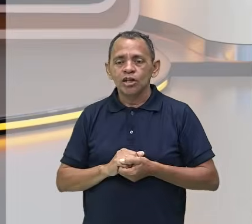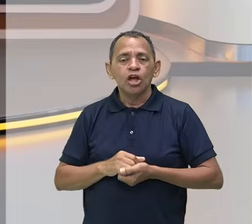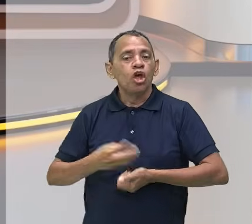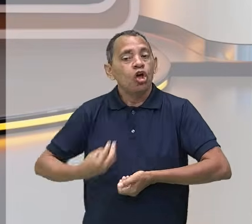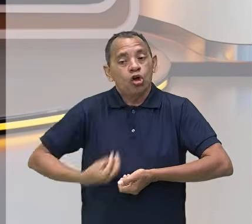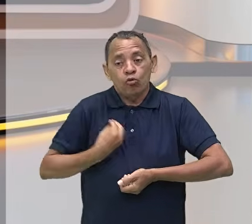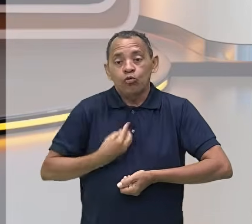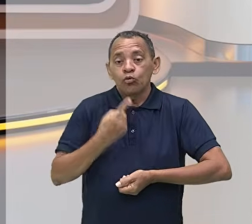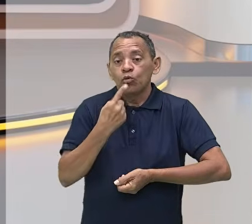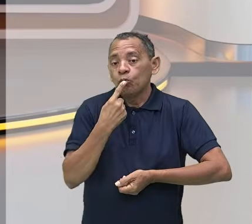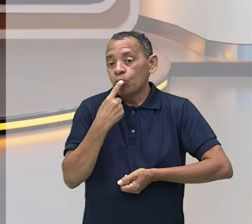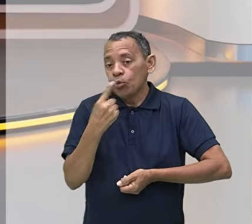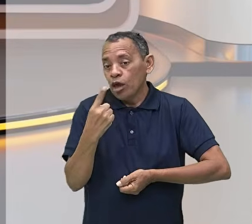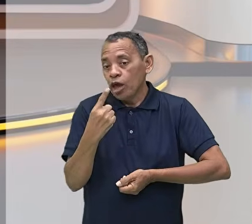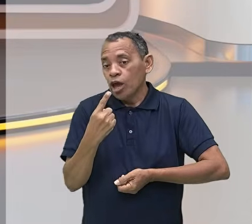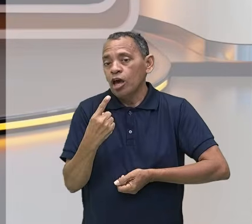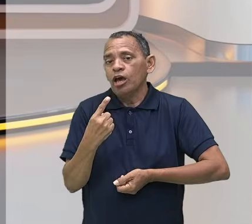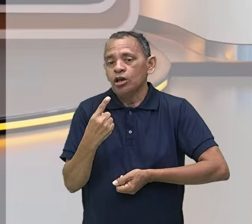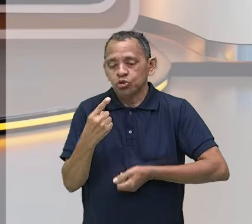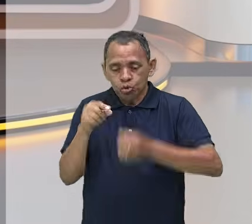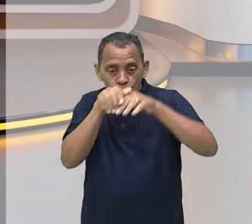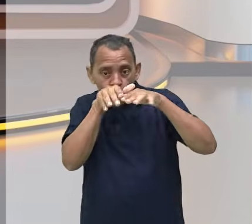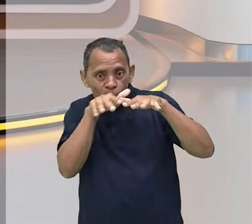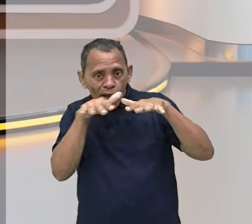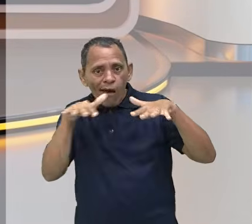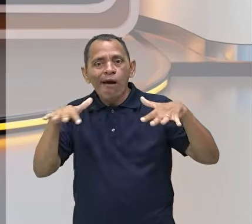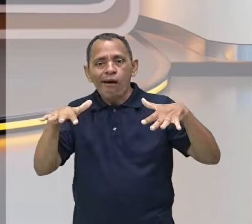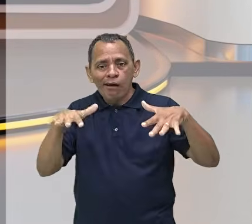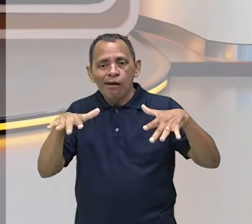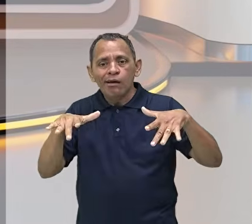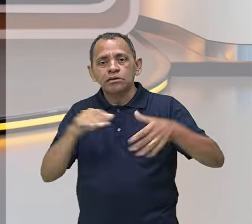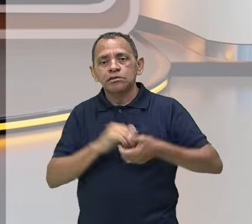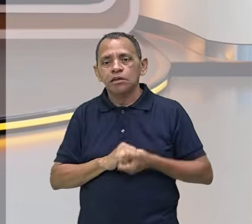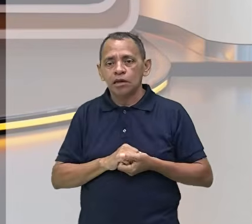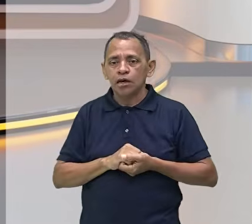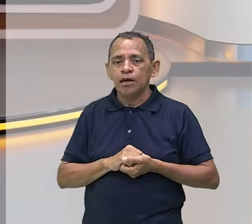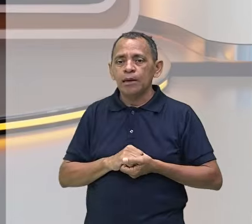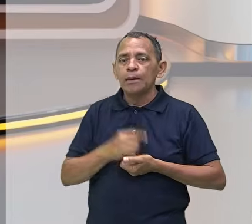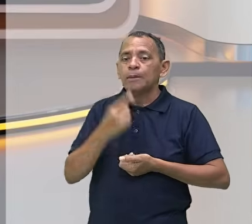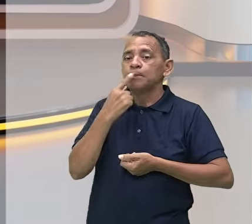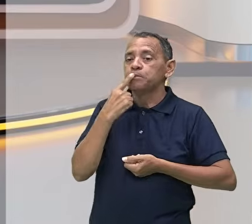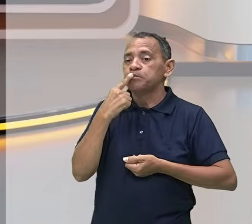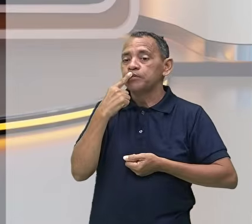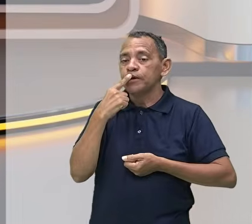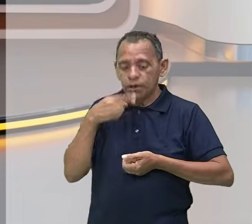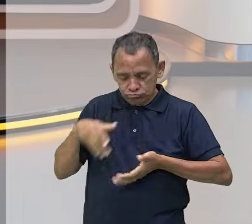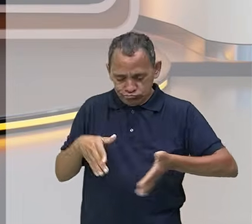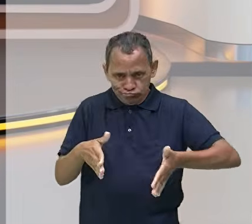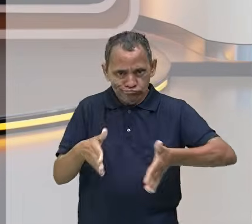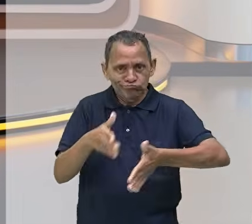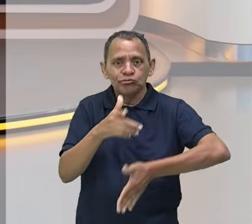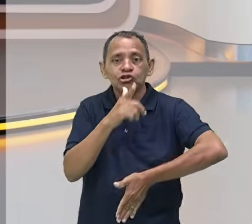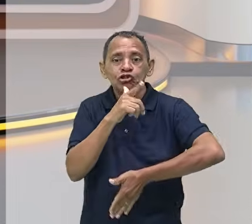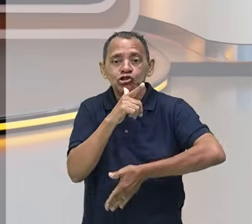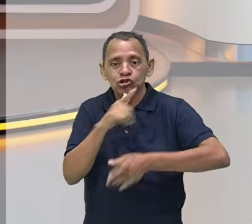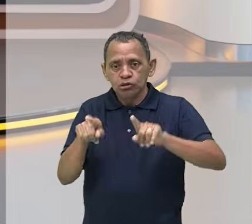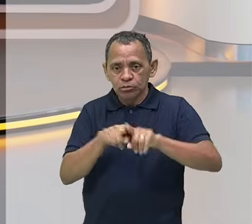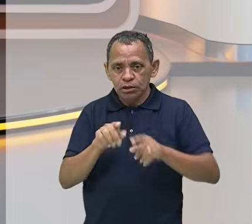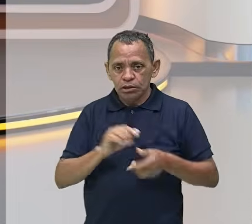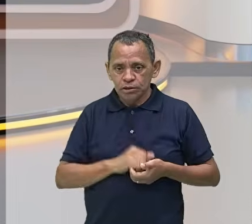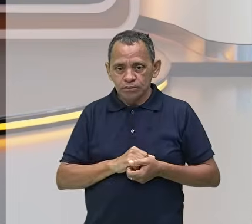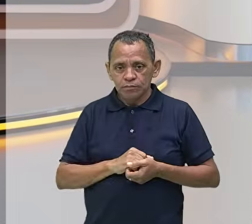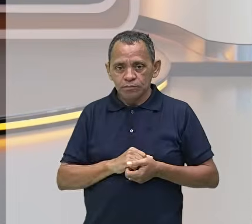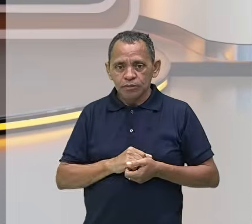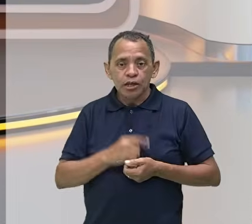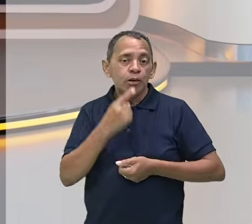próximo da praça, né? Eu moro próximo ali do rio, eu moro próximo de